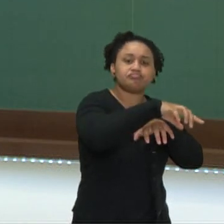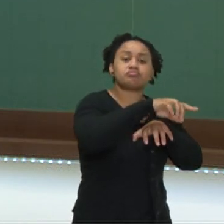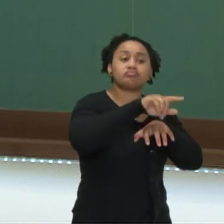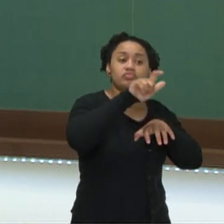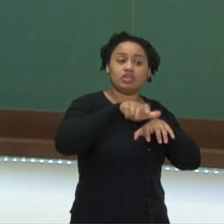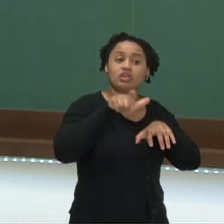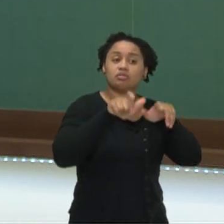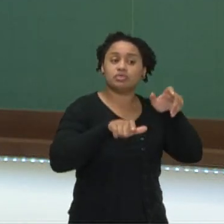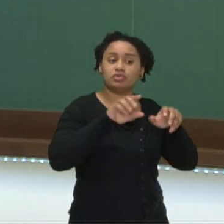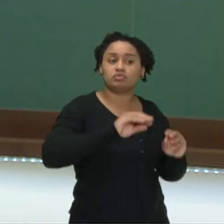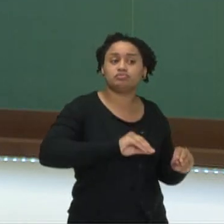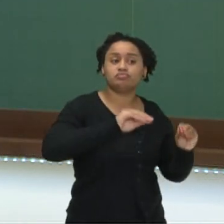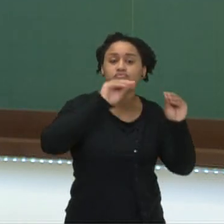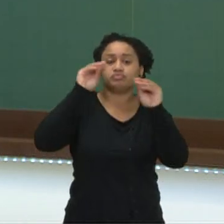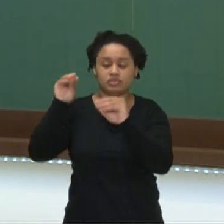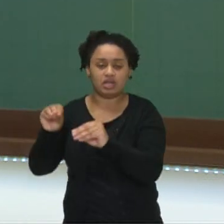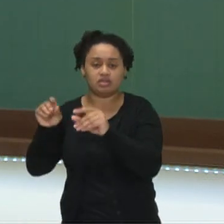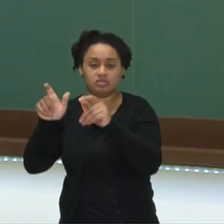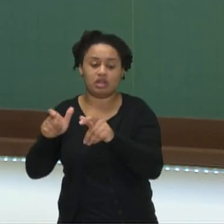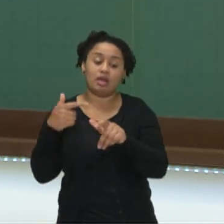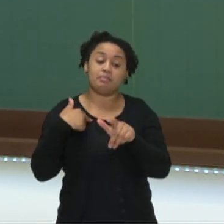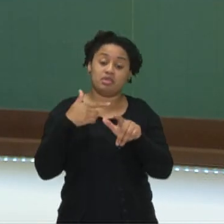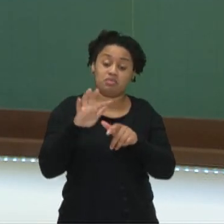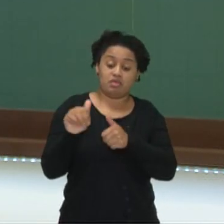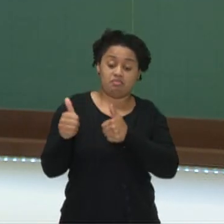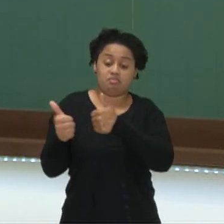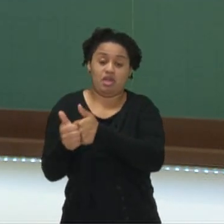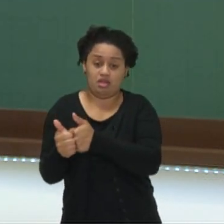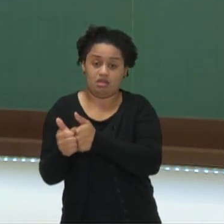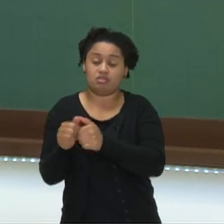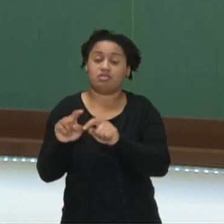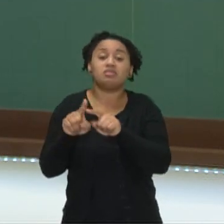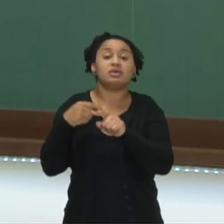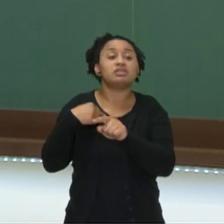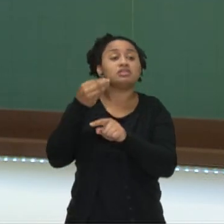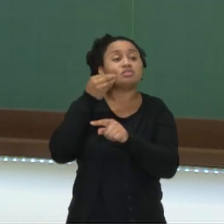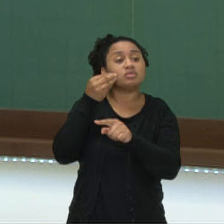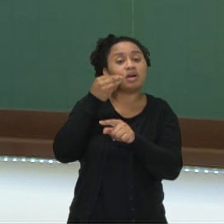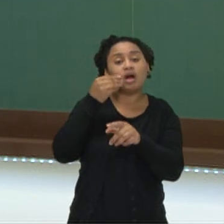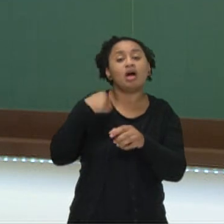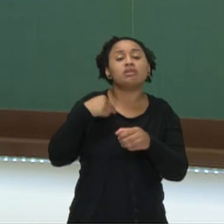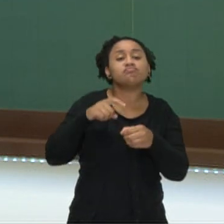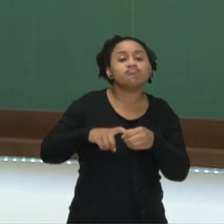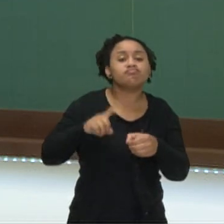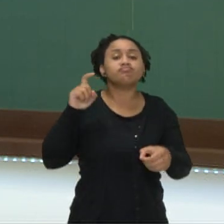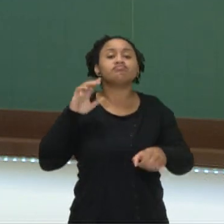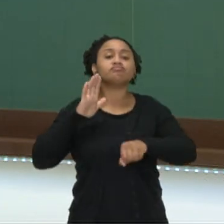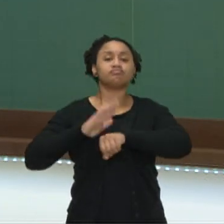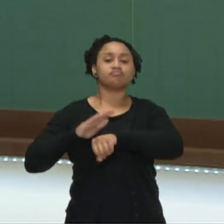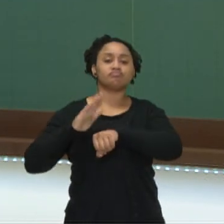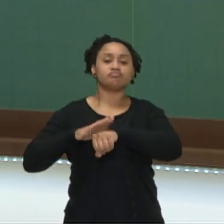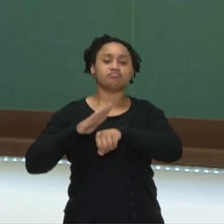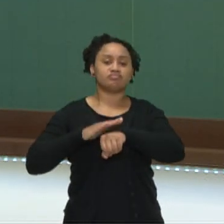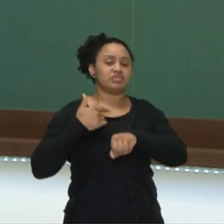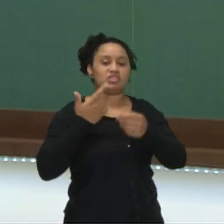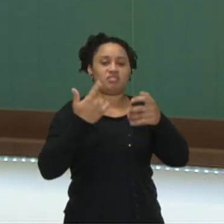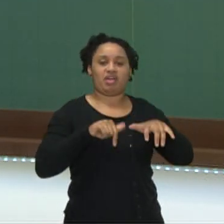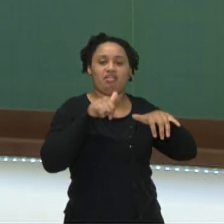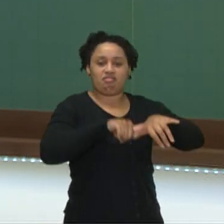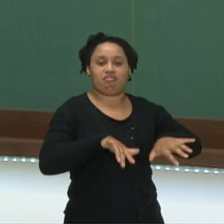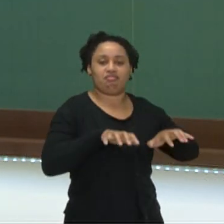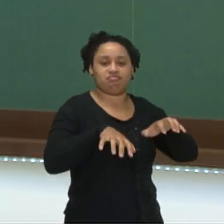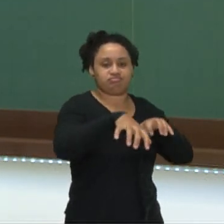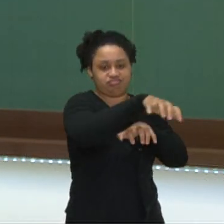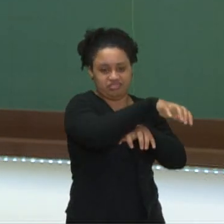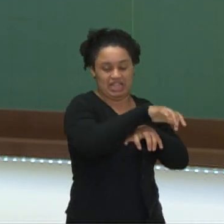dessa região, né? Mesmo sendo próximo, eles vão tentar buscar independência do feudo. Então, o